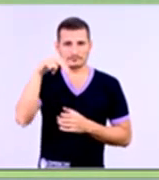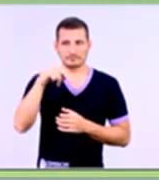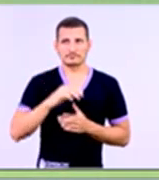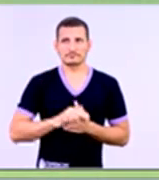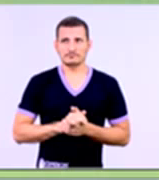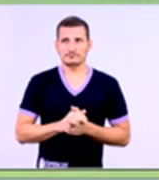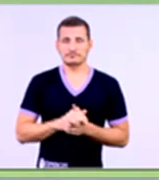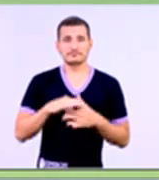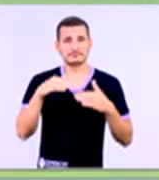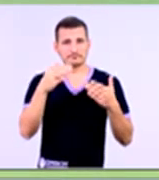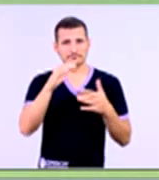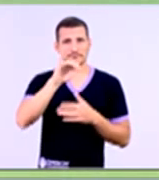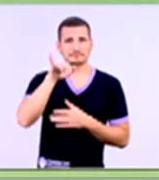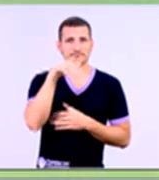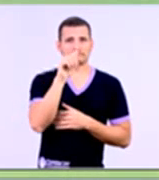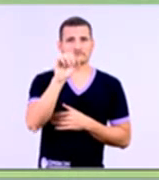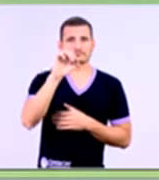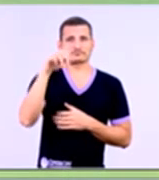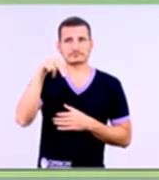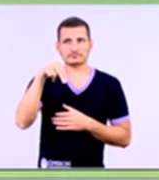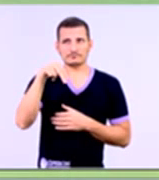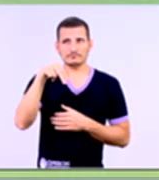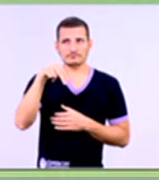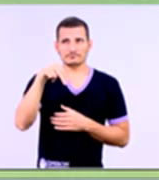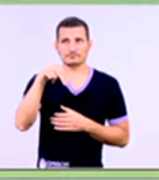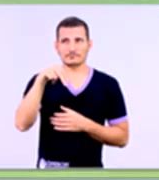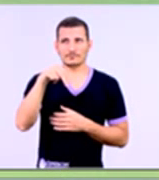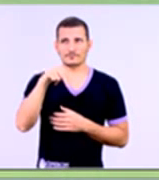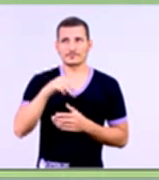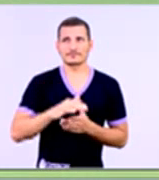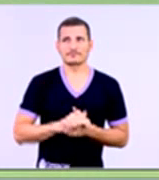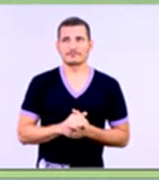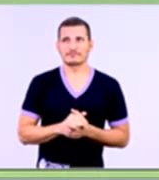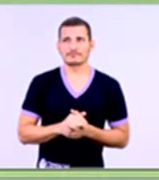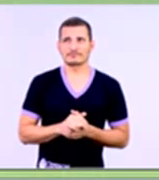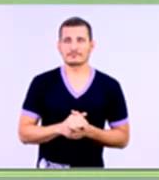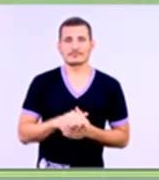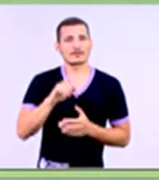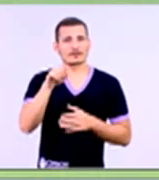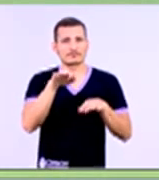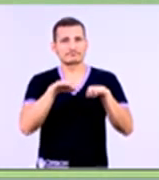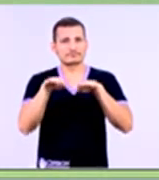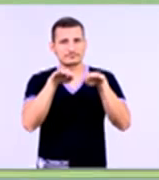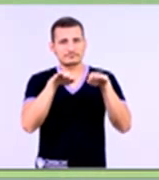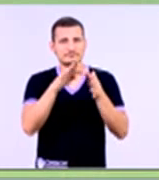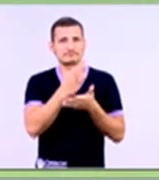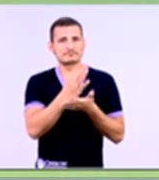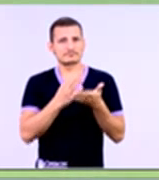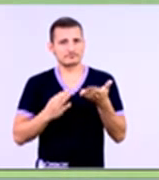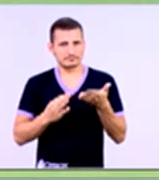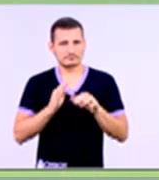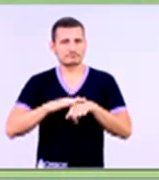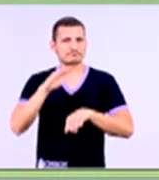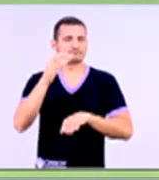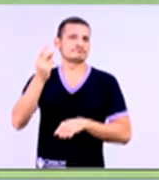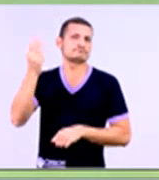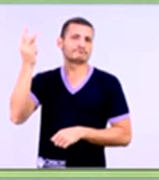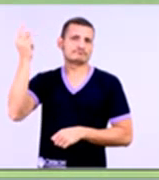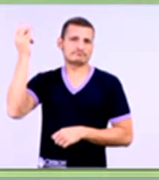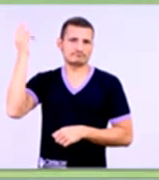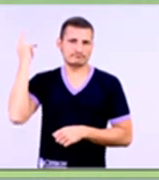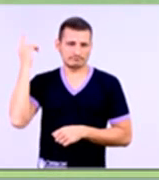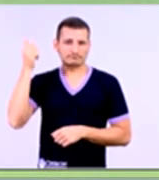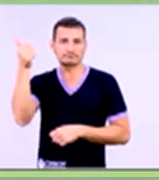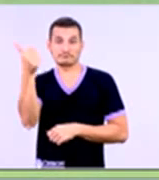Recapitulando, vimos que o JSON, Extended Markup Language, já é um padrão de texto muito mais antigo